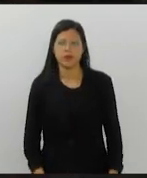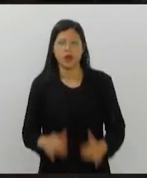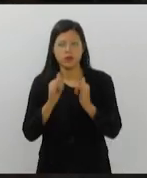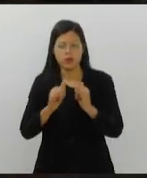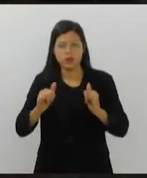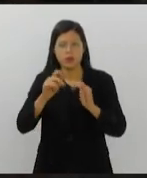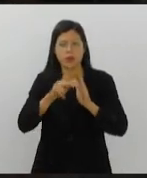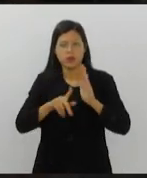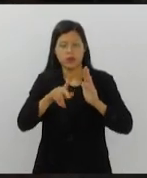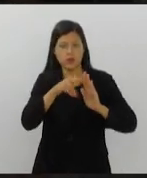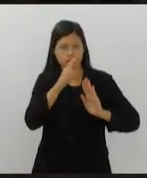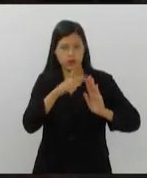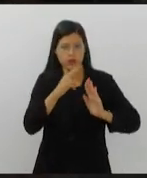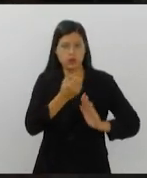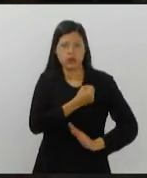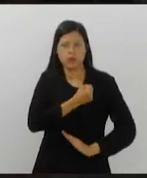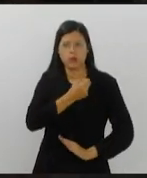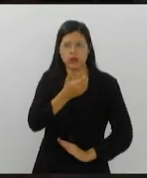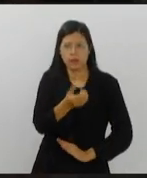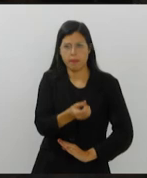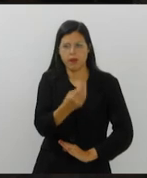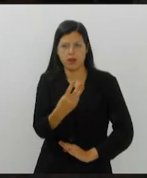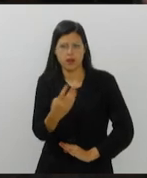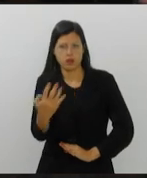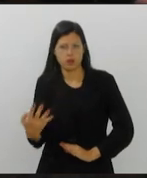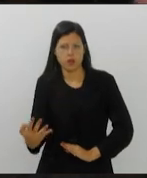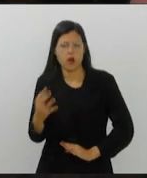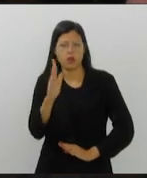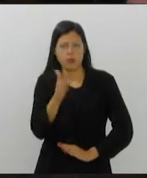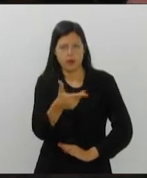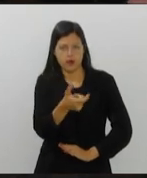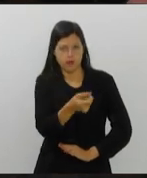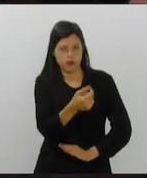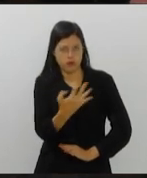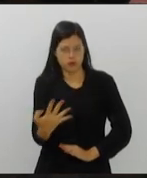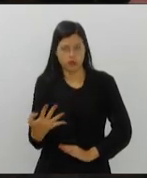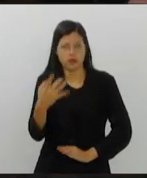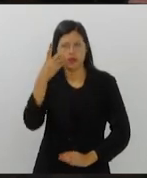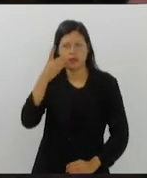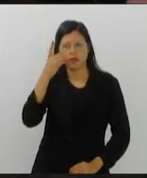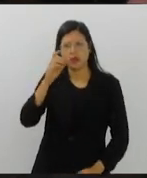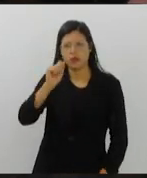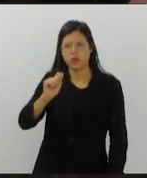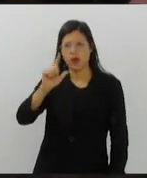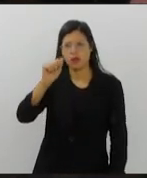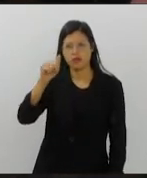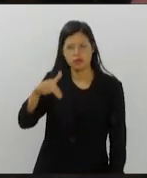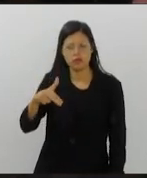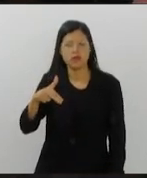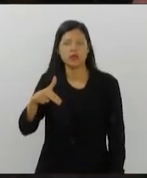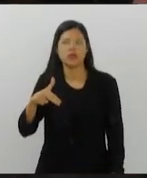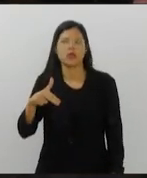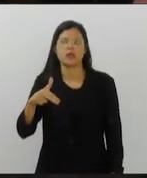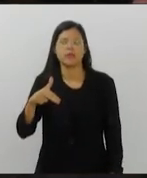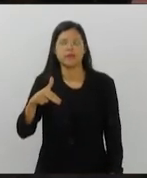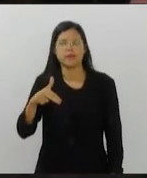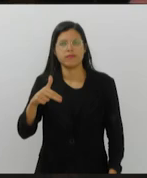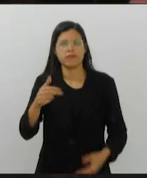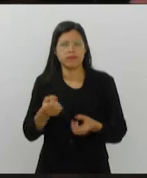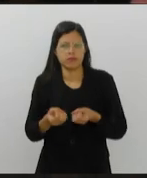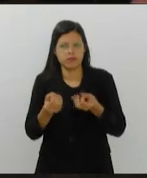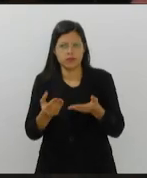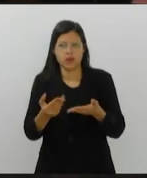Anuncio o projeto de resolução número 634 de 24, de autoria do deputado Alan Lopes, que concede o